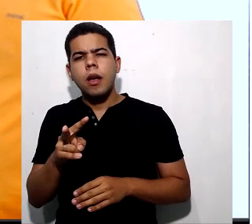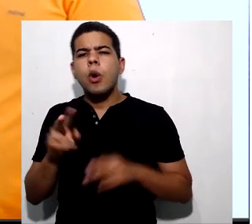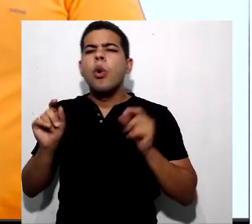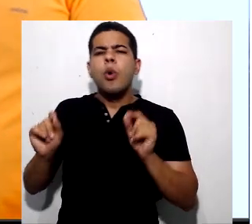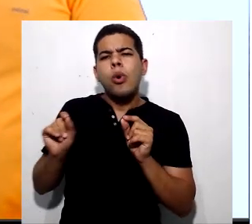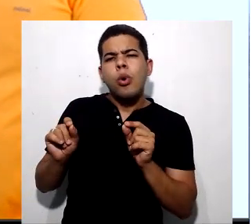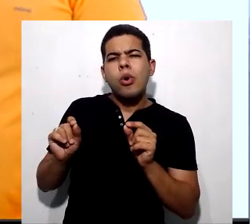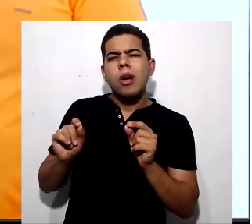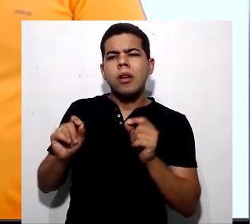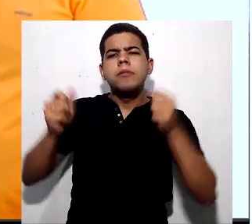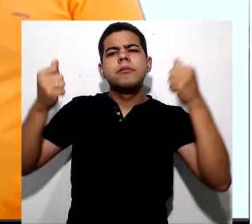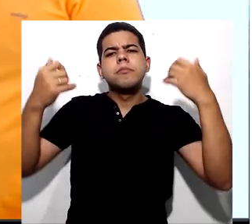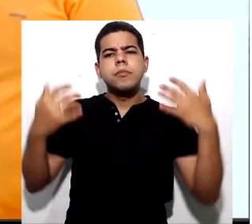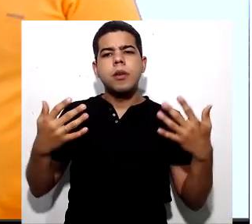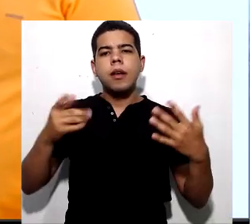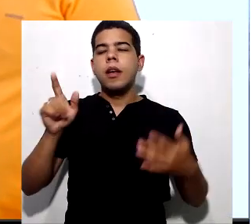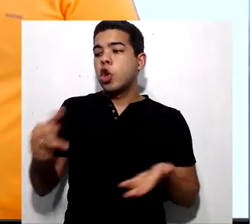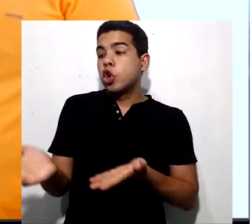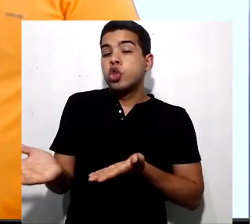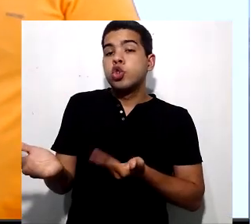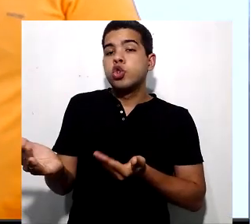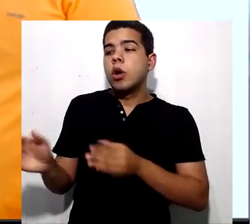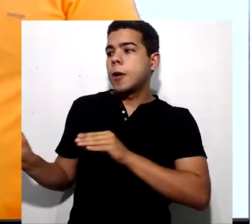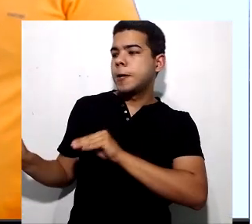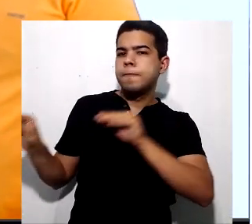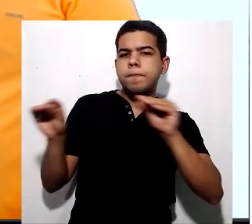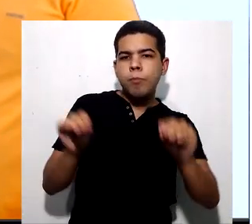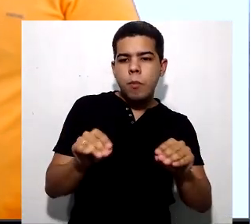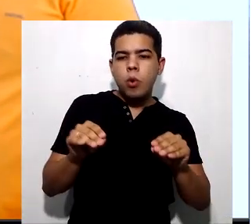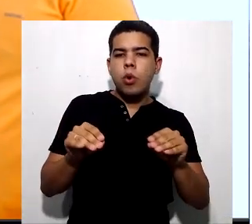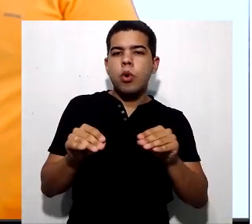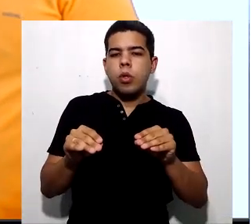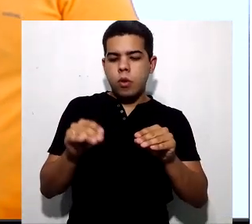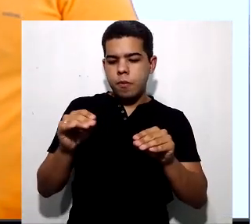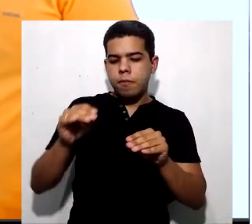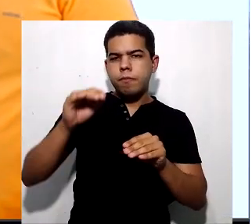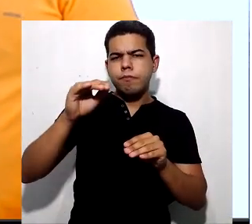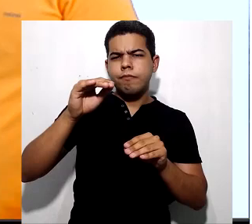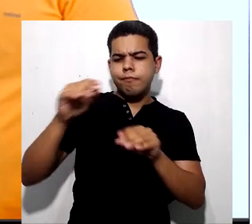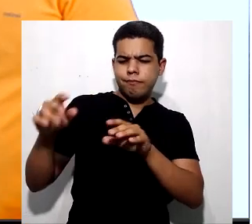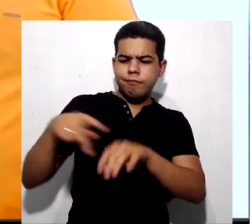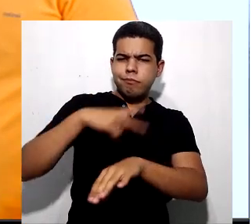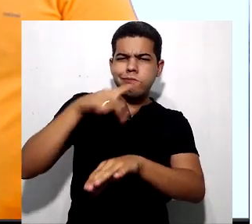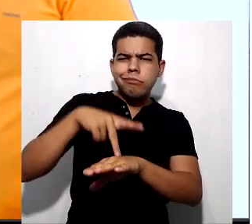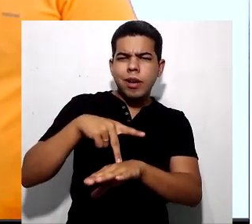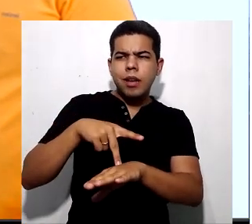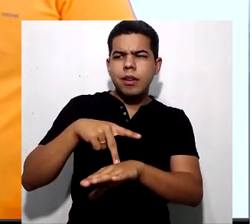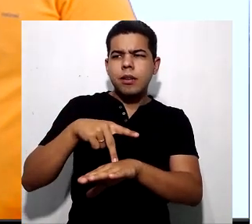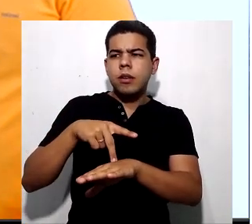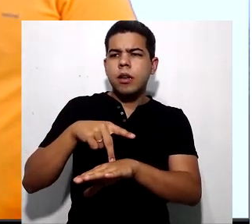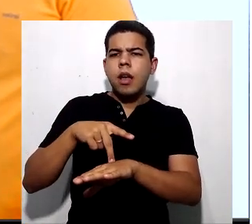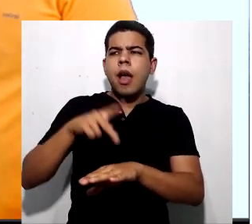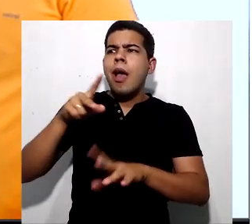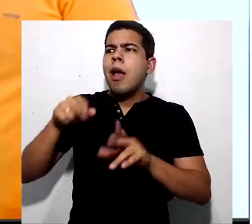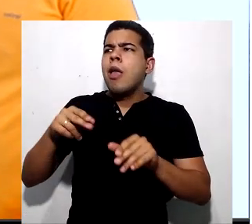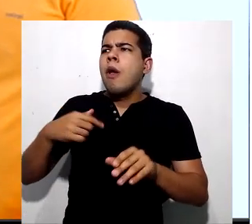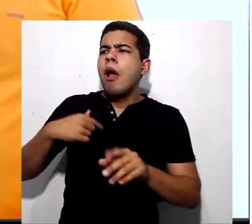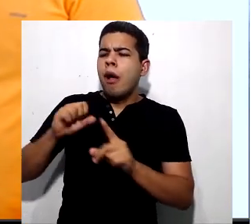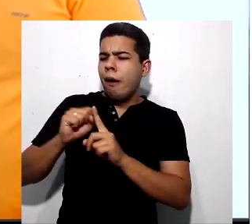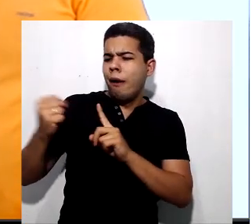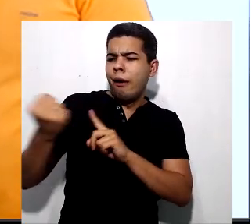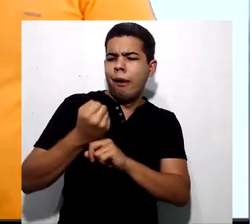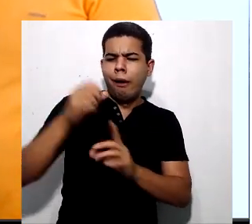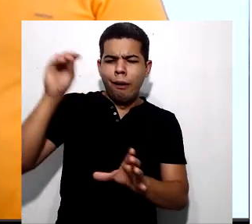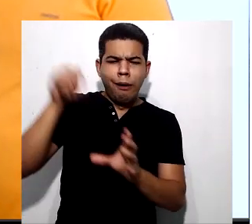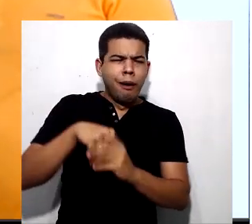jovem, uma jovem imigrante dentro do seu próprio país, uma jovem perdida dentro de uma sociedade que muitas